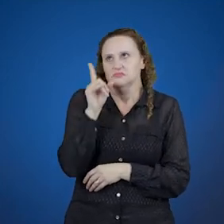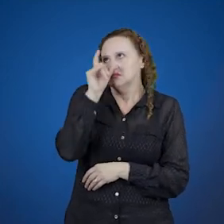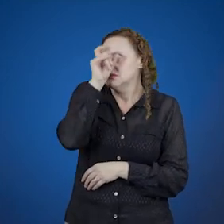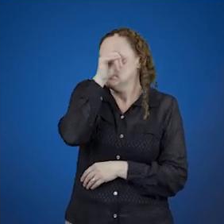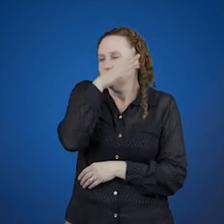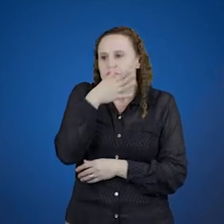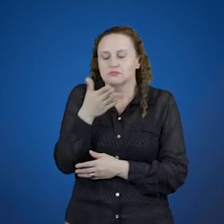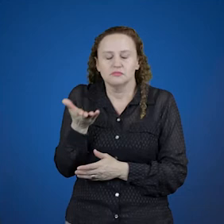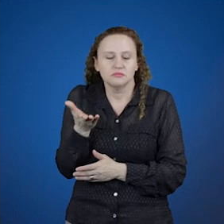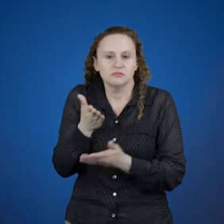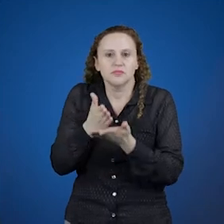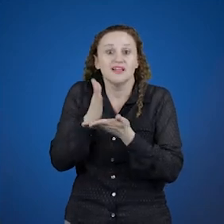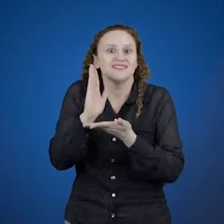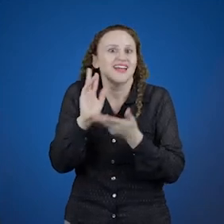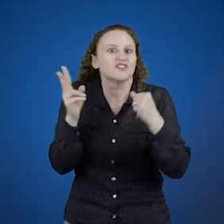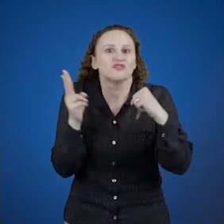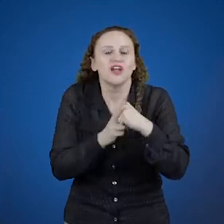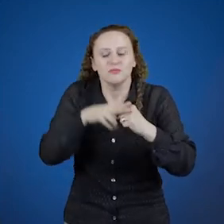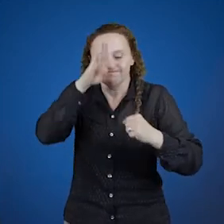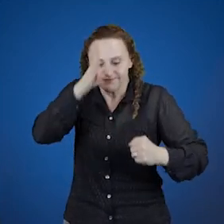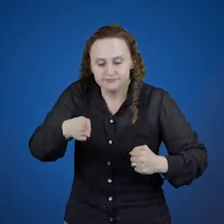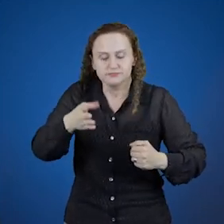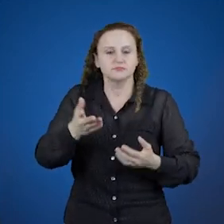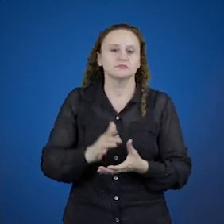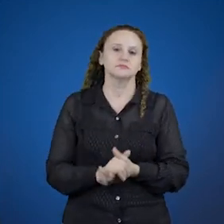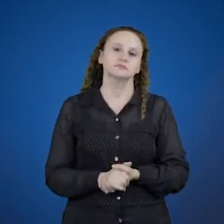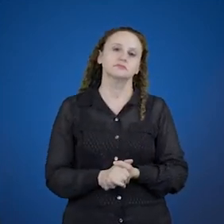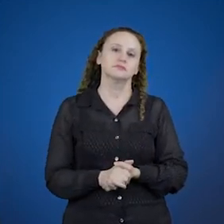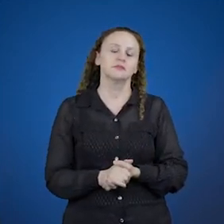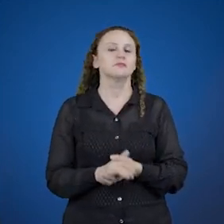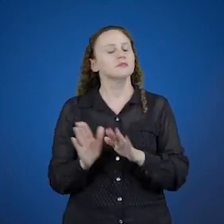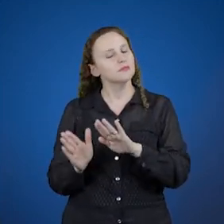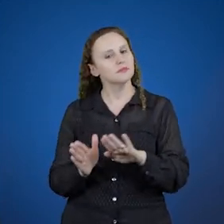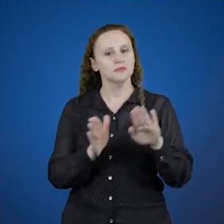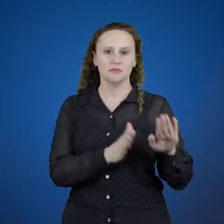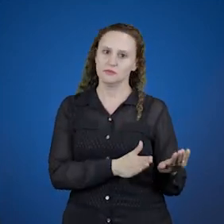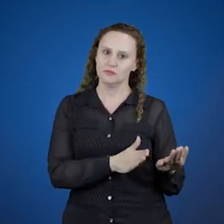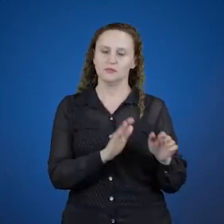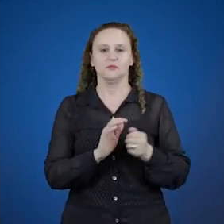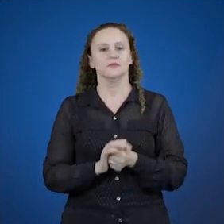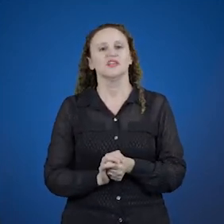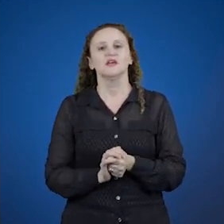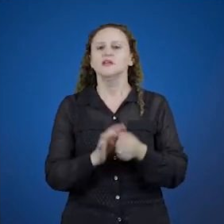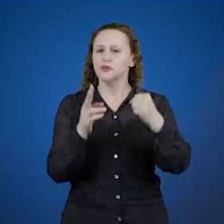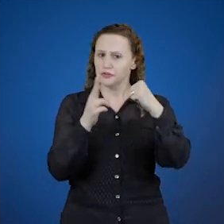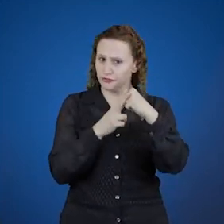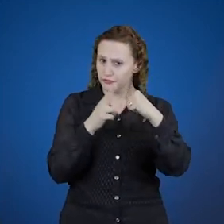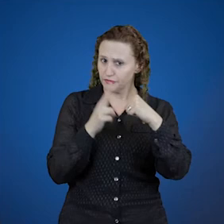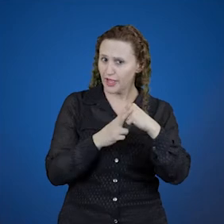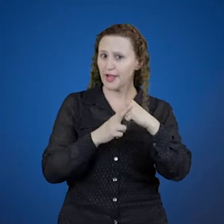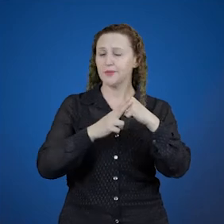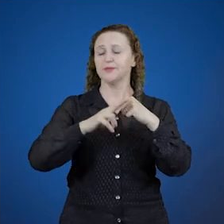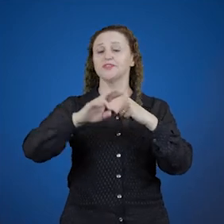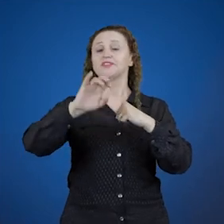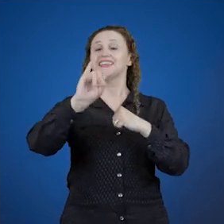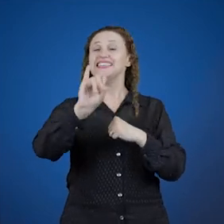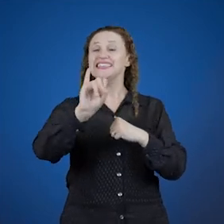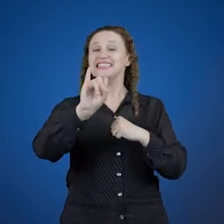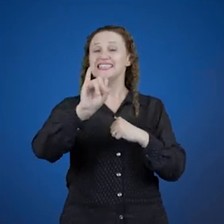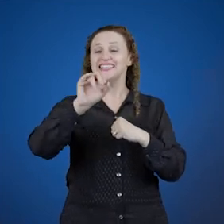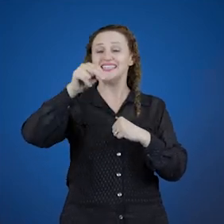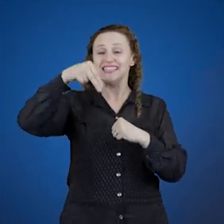tem Nenhum obstáculo à passagem do verbo é direta muito bem temos ainda os verbos transitivos